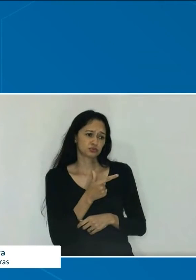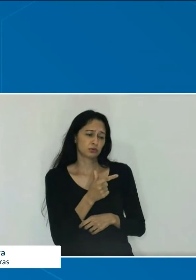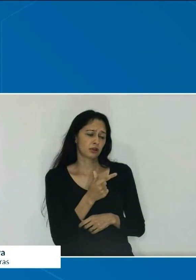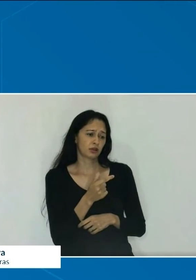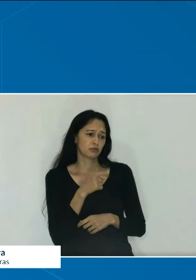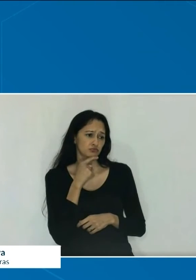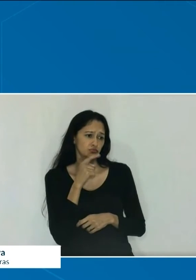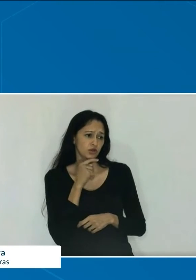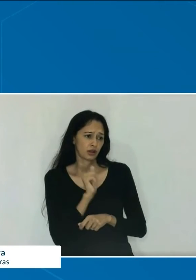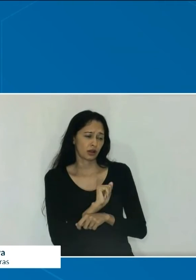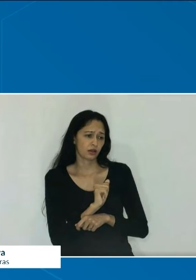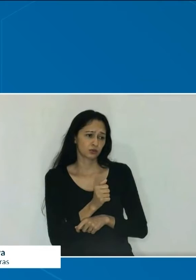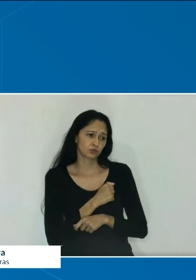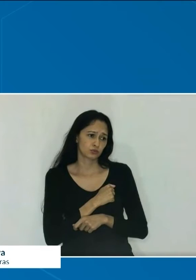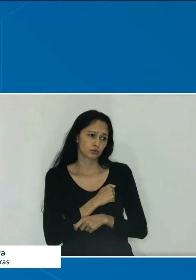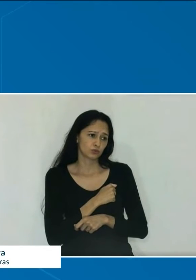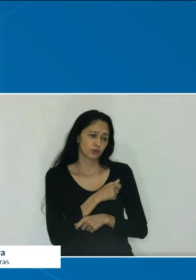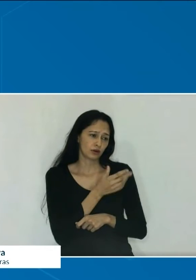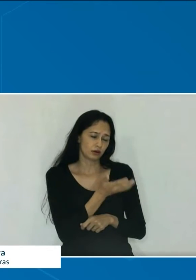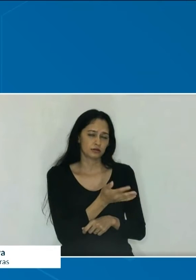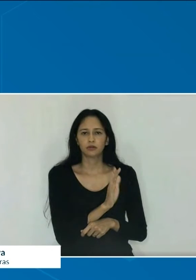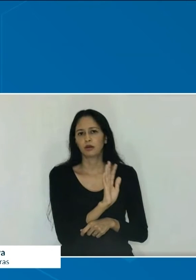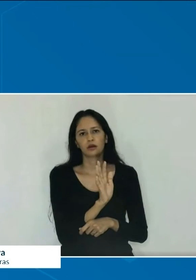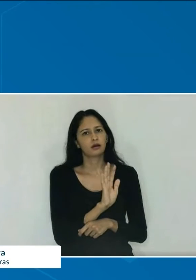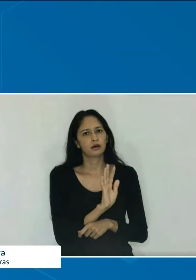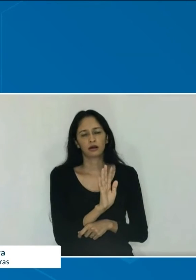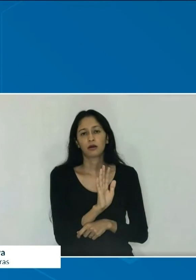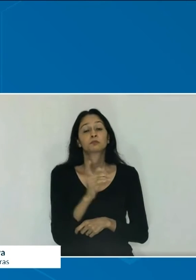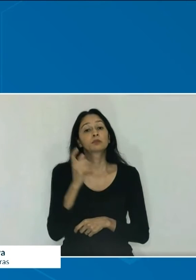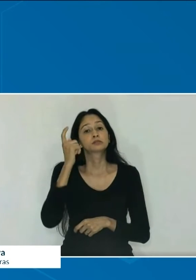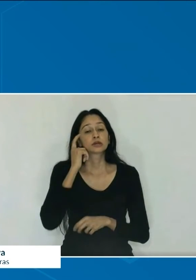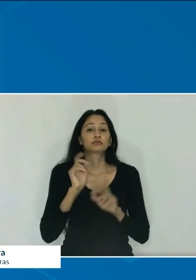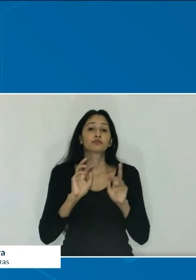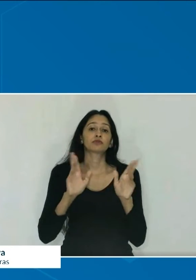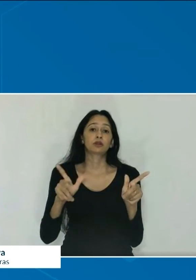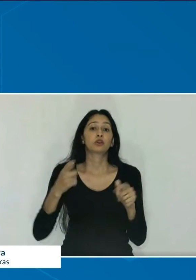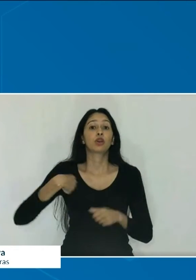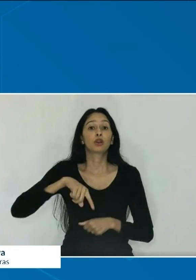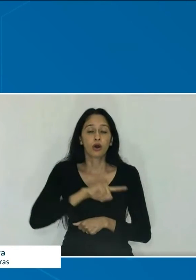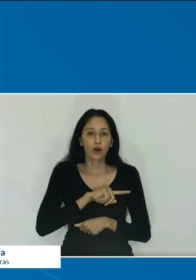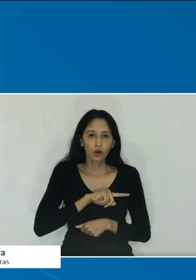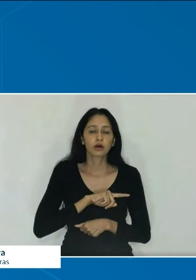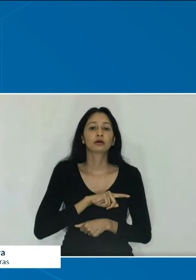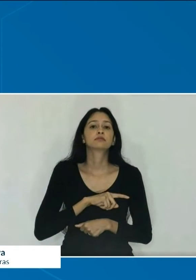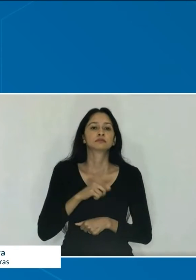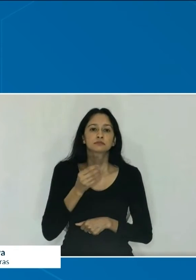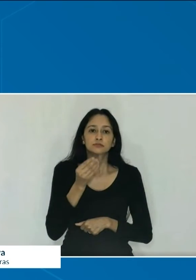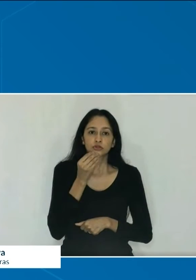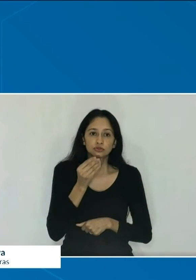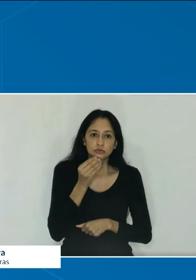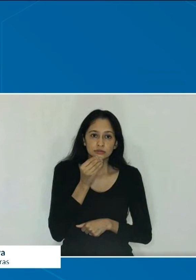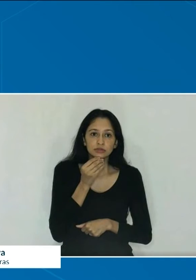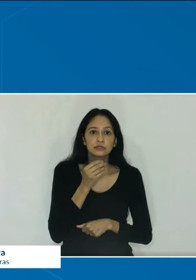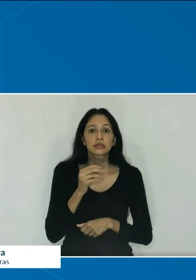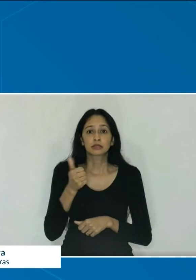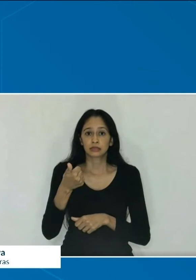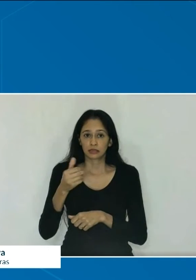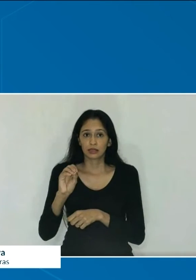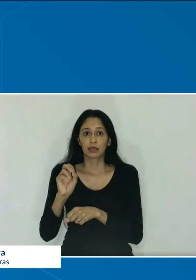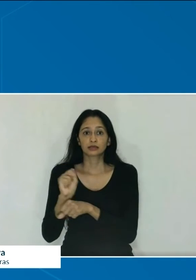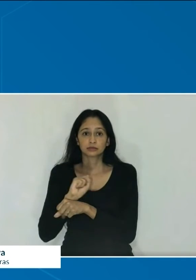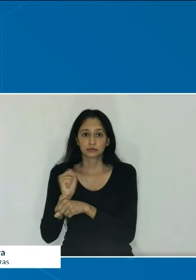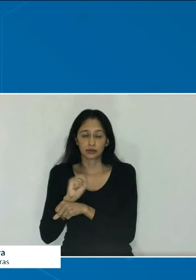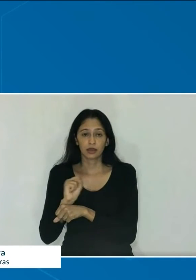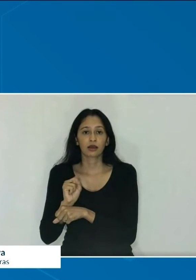veículo. Então, isso tem que ser mudado. A gente tem, eu sempre digo que a gente tem que ter a condição de ter 10 carros dentro de casa, um avião